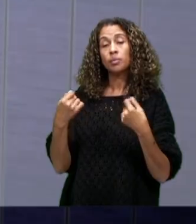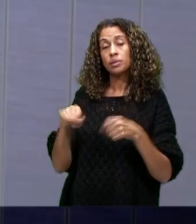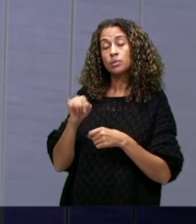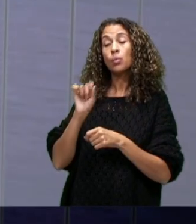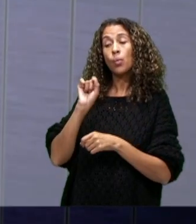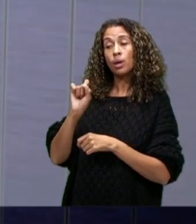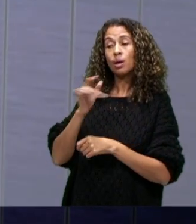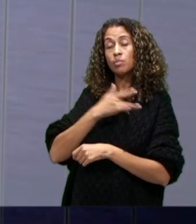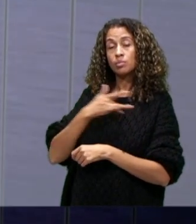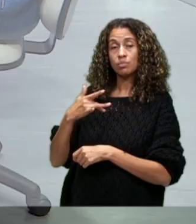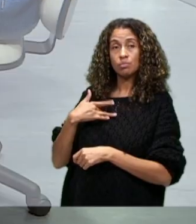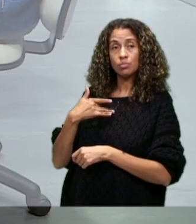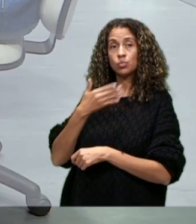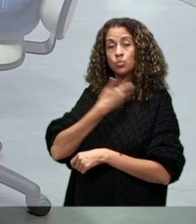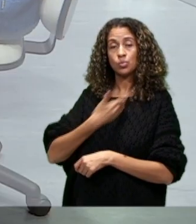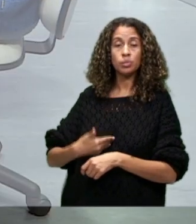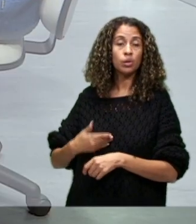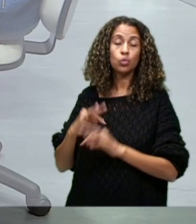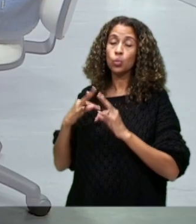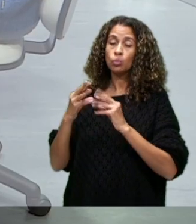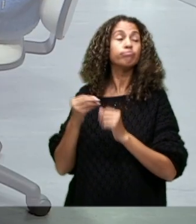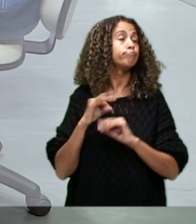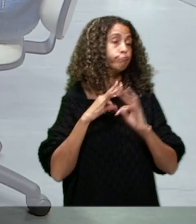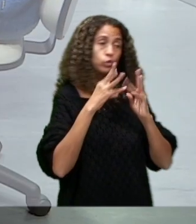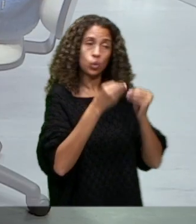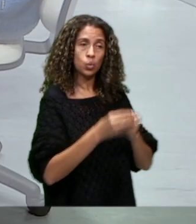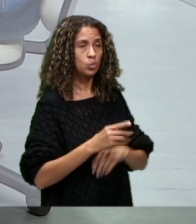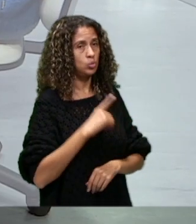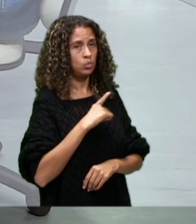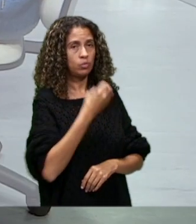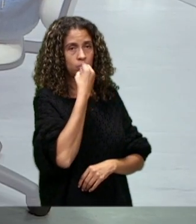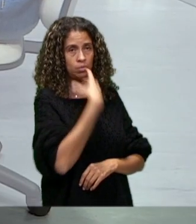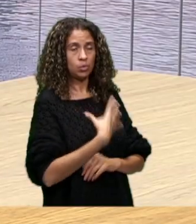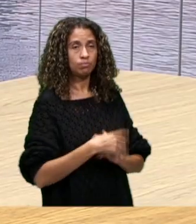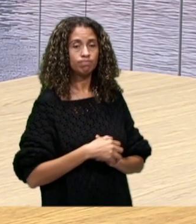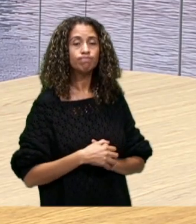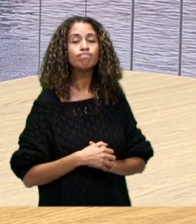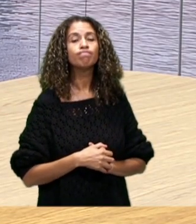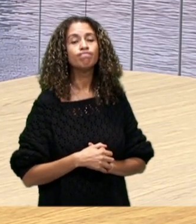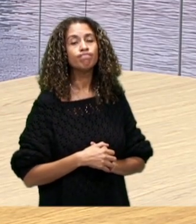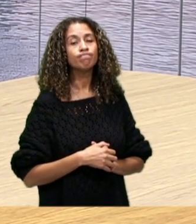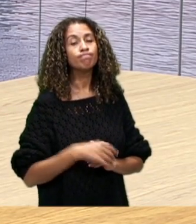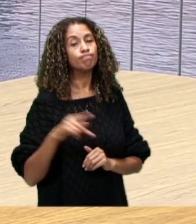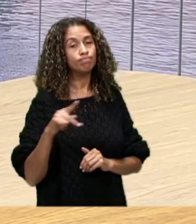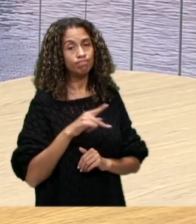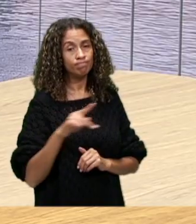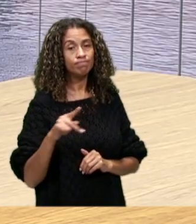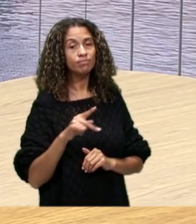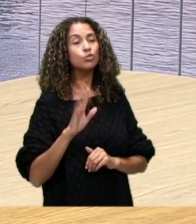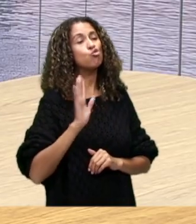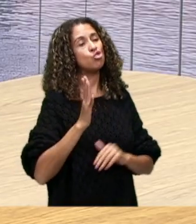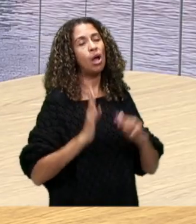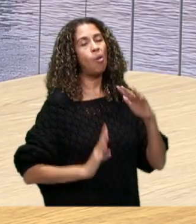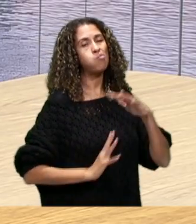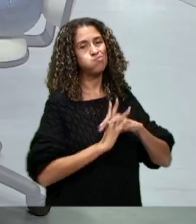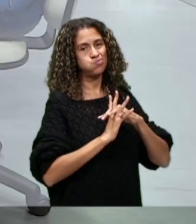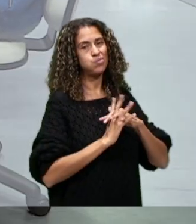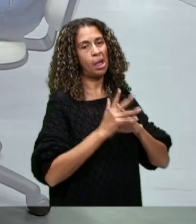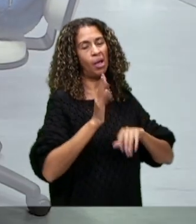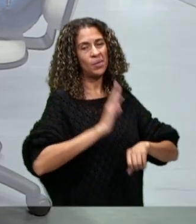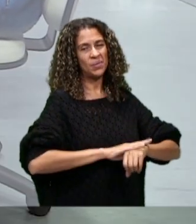saúde pública. O ganho é geral. Exatamente. Professora, a gente passou bastante do nosso